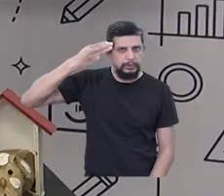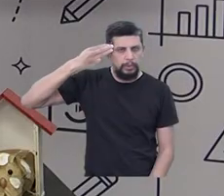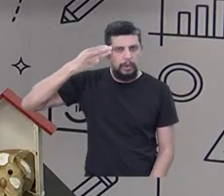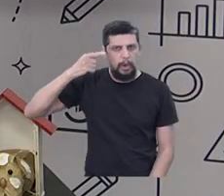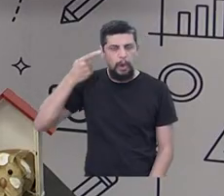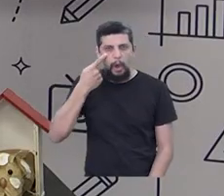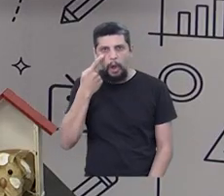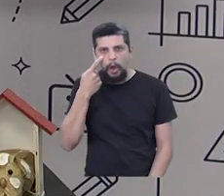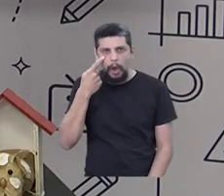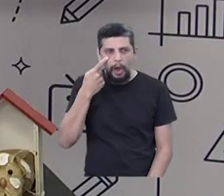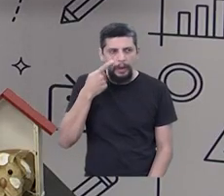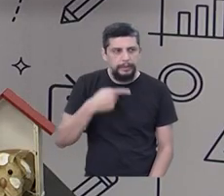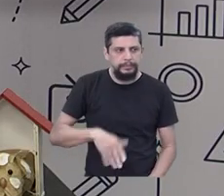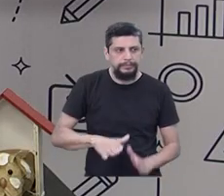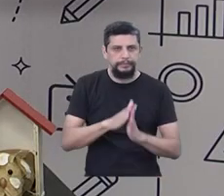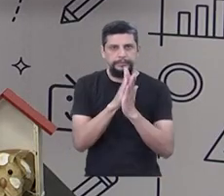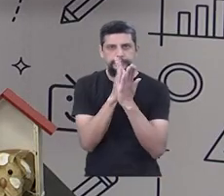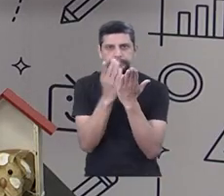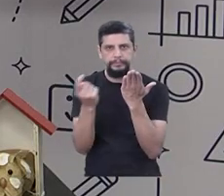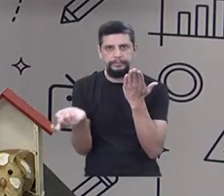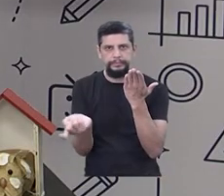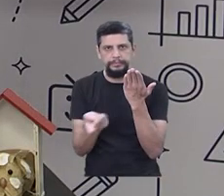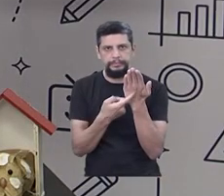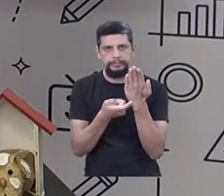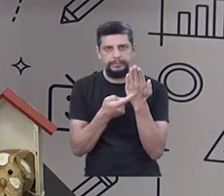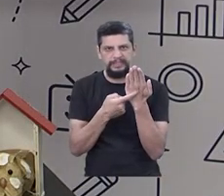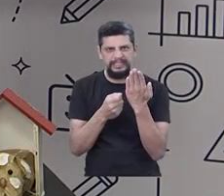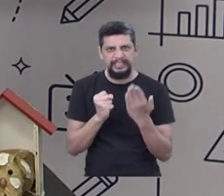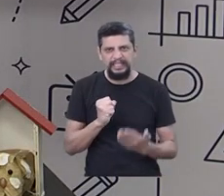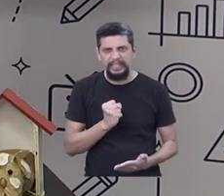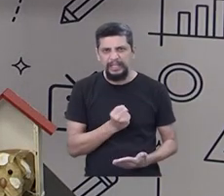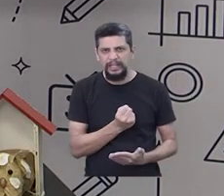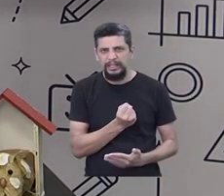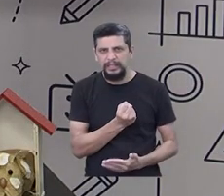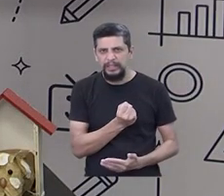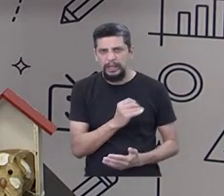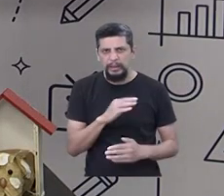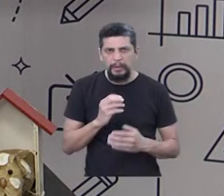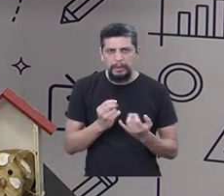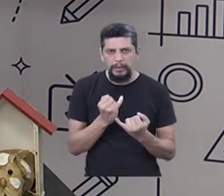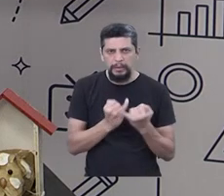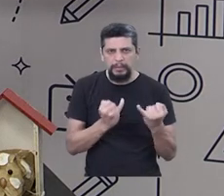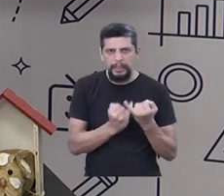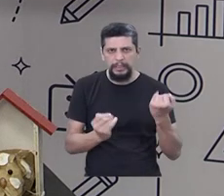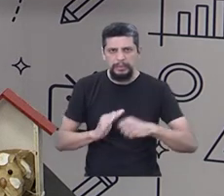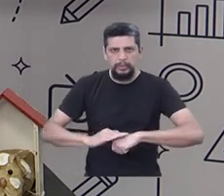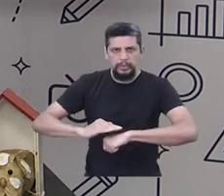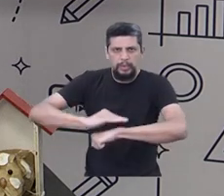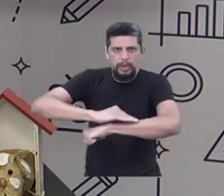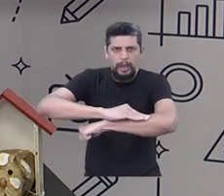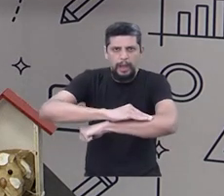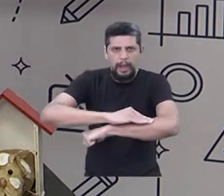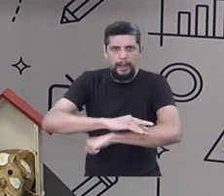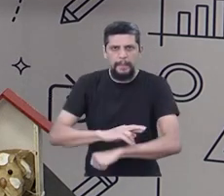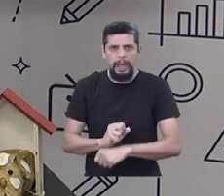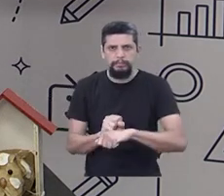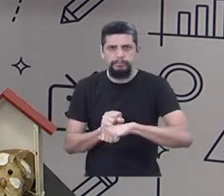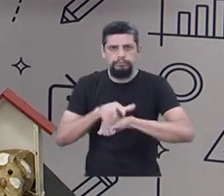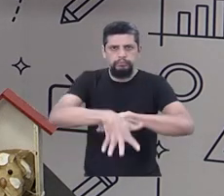Zoológicas. Olhem bem lá na capa. Nós temos algo parecido com um sapo, mas na verdade ela teve uma